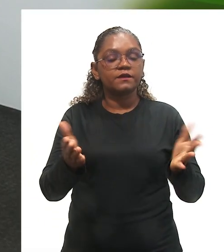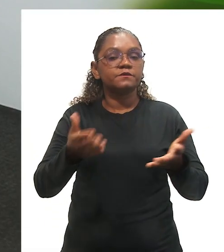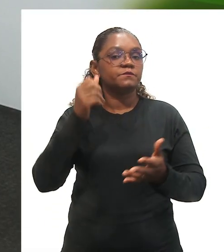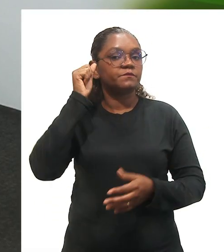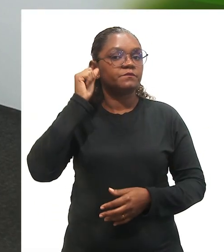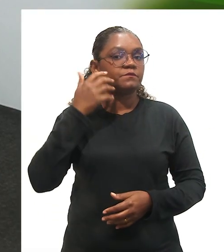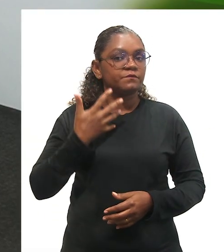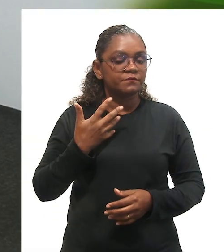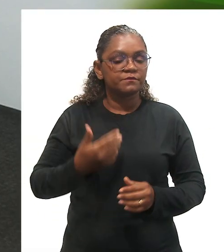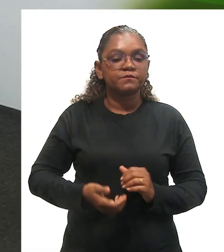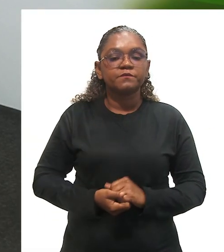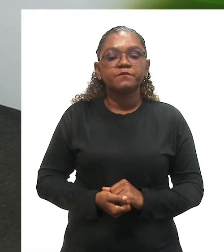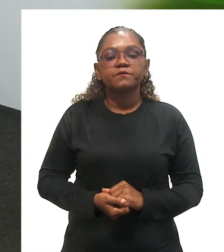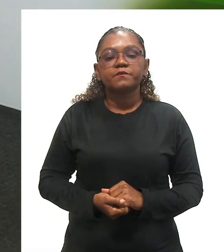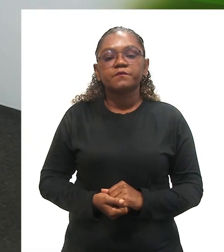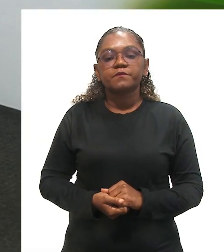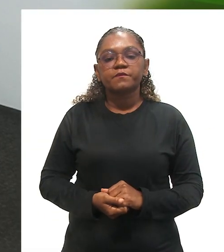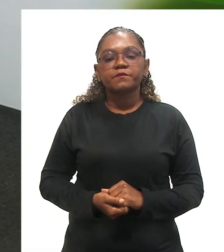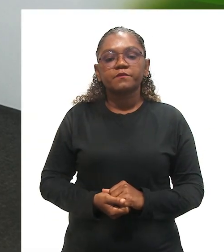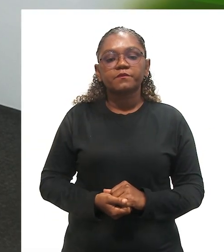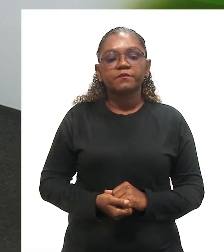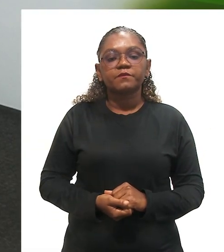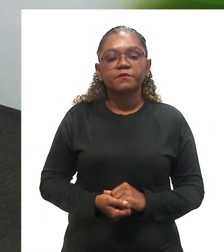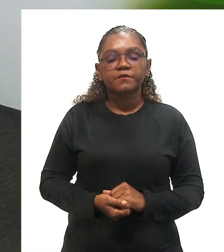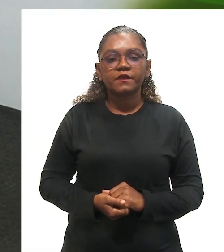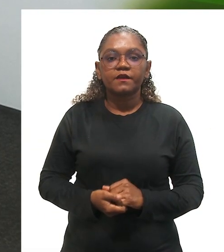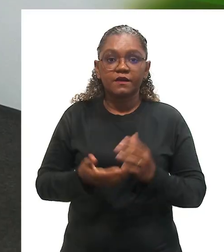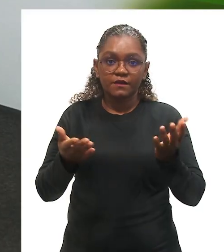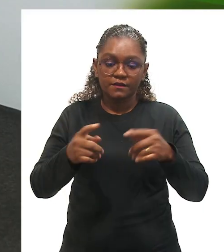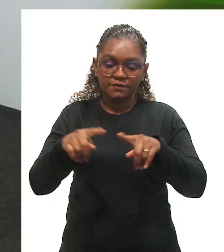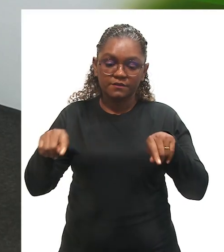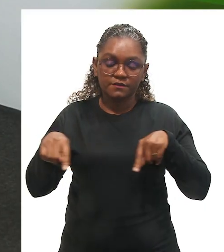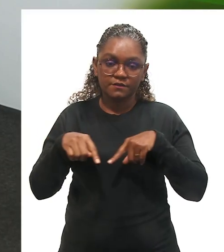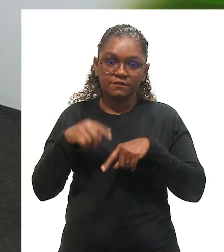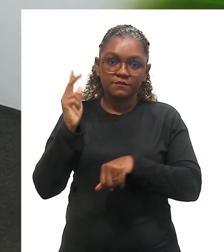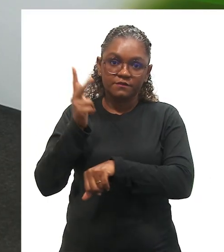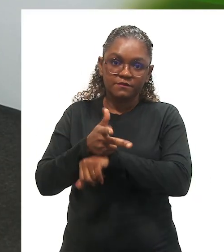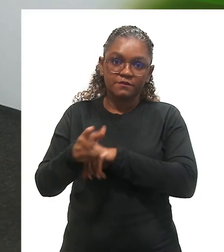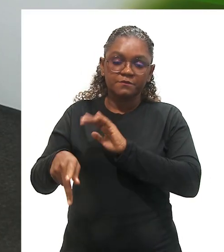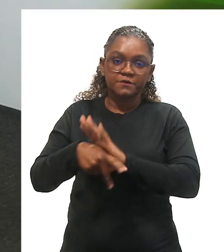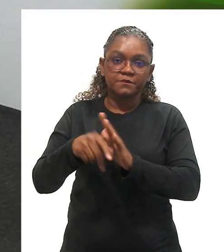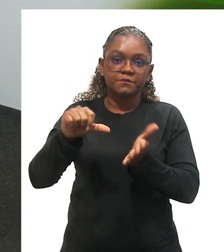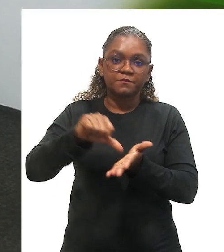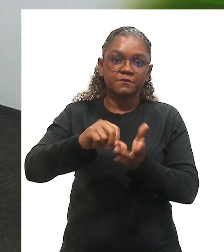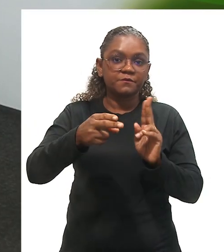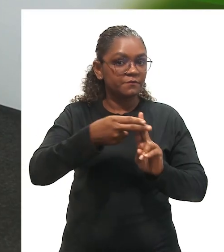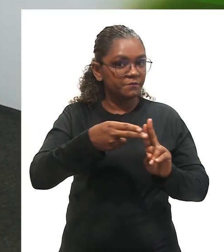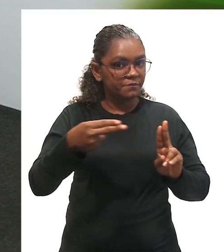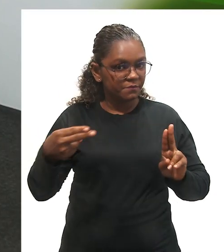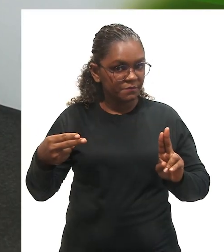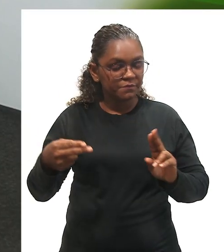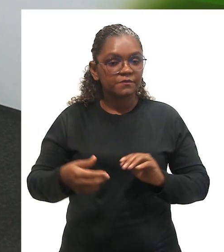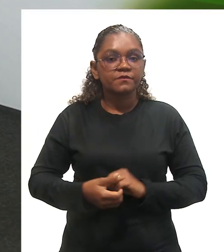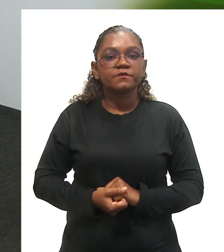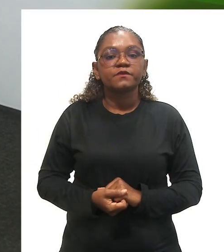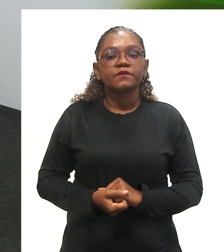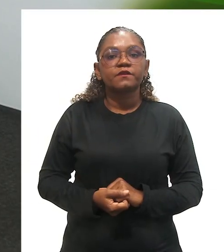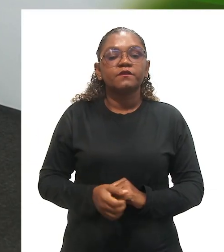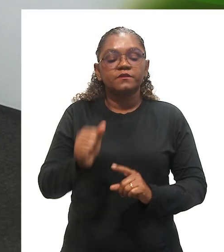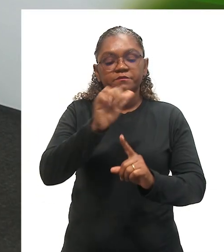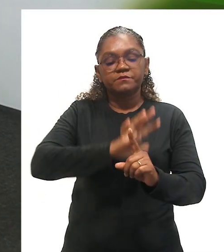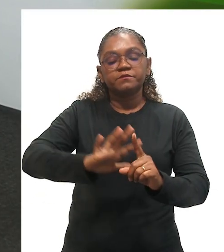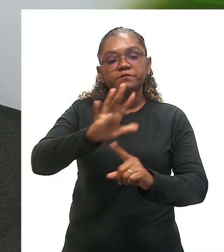audiodescrição. Estou no estúdio de gravação do IFRO Zona Norte. Ao fundo tem uma parede